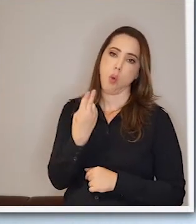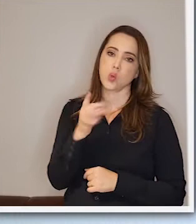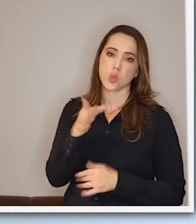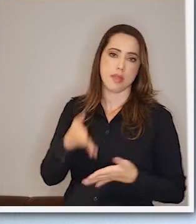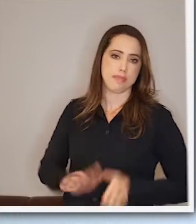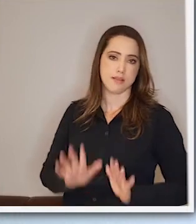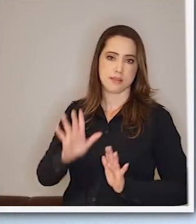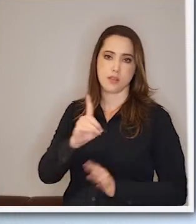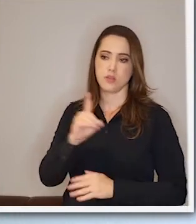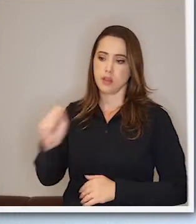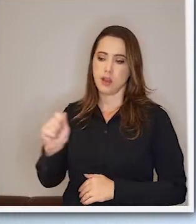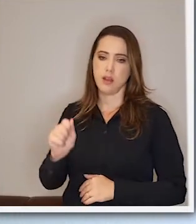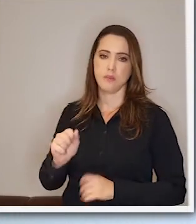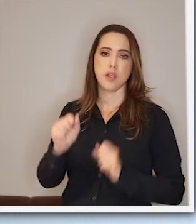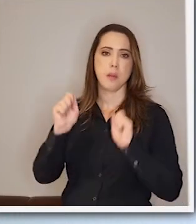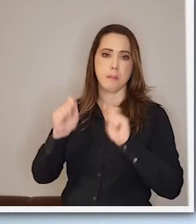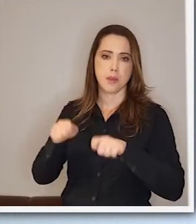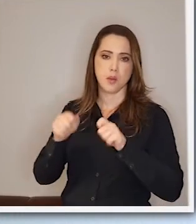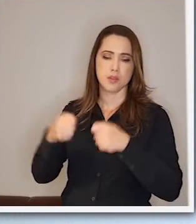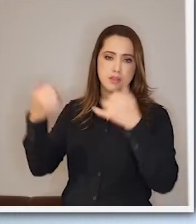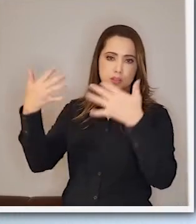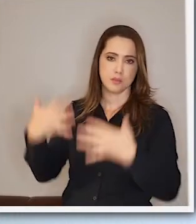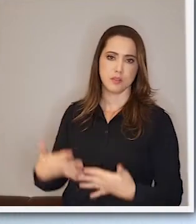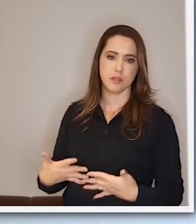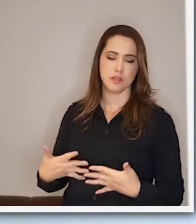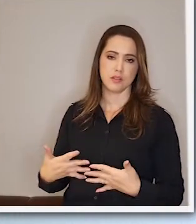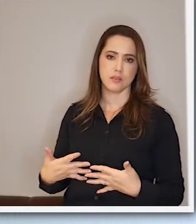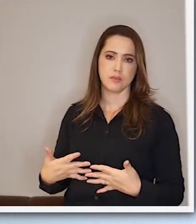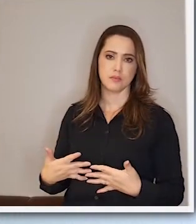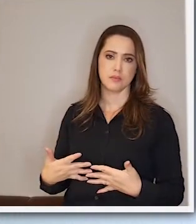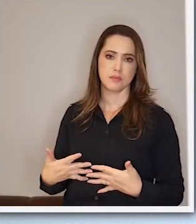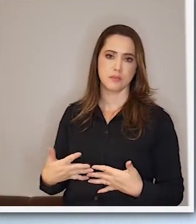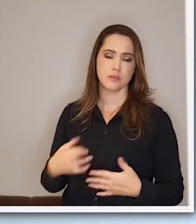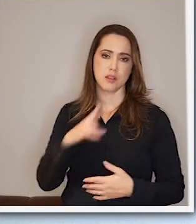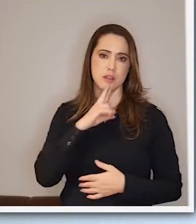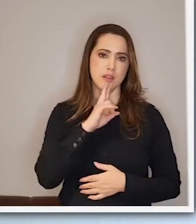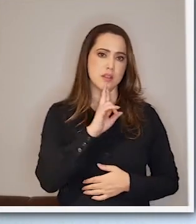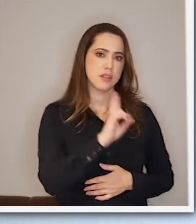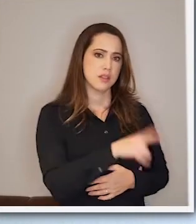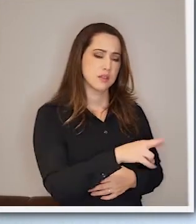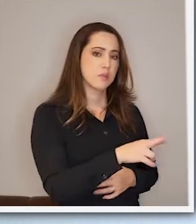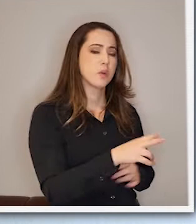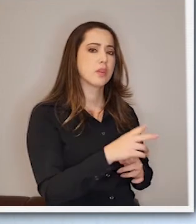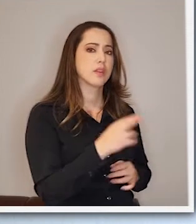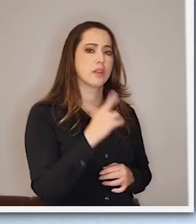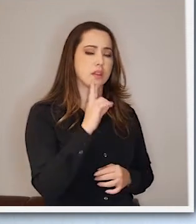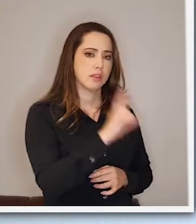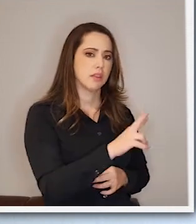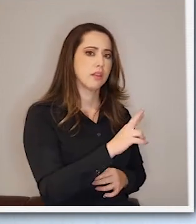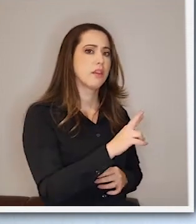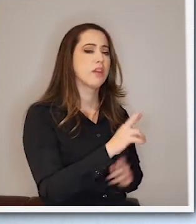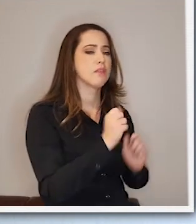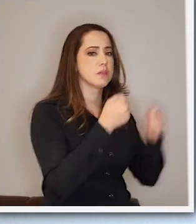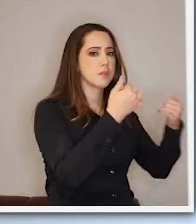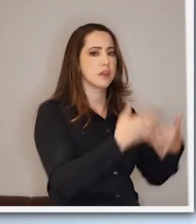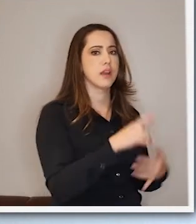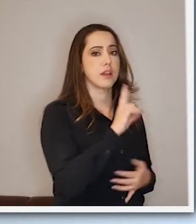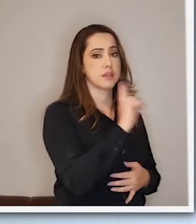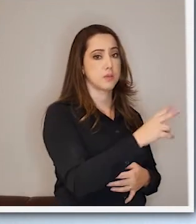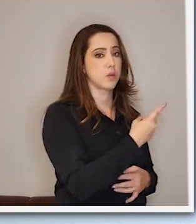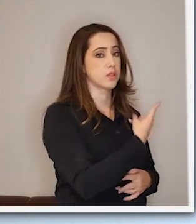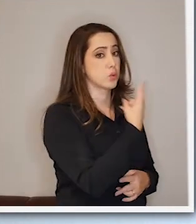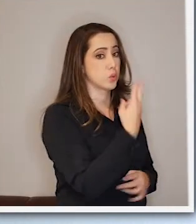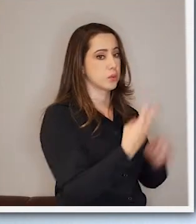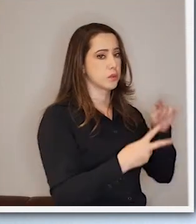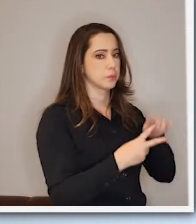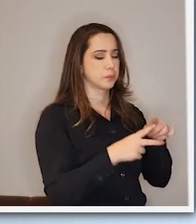contrai o problema, ou é só quando nasce com aquele problema? Eu posso aproveitar a tua pergunta e responder em